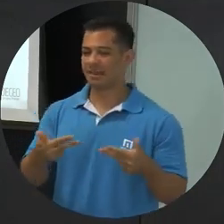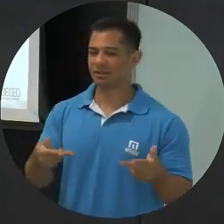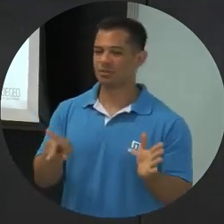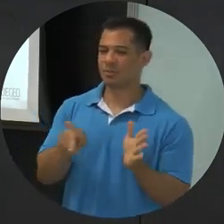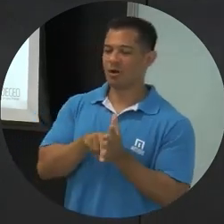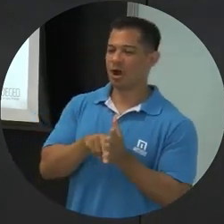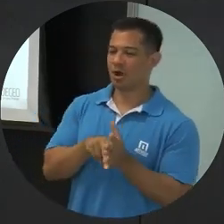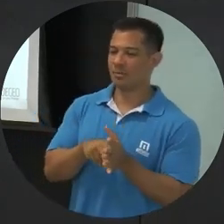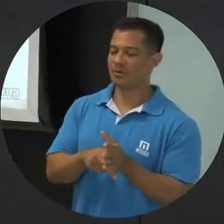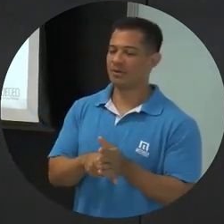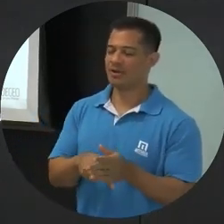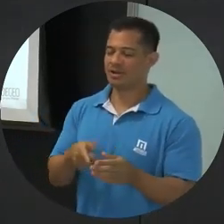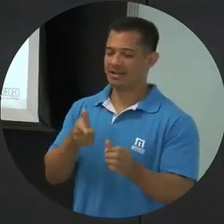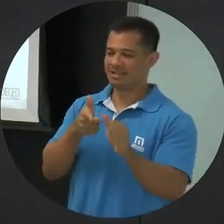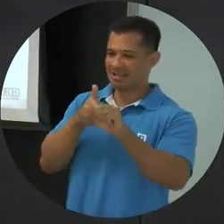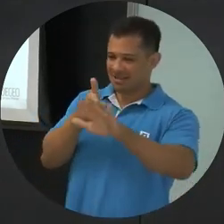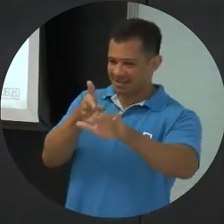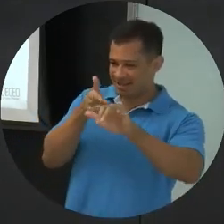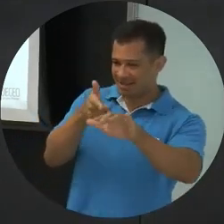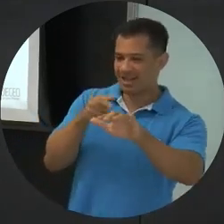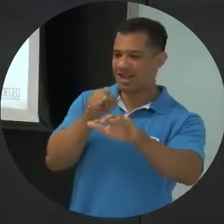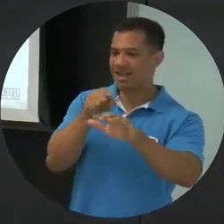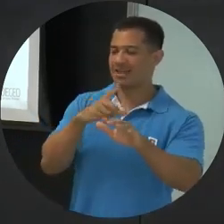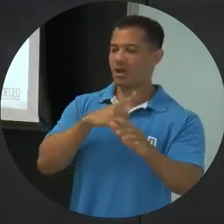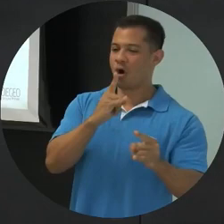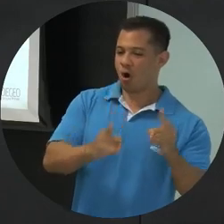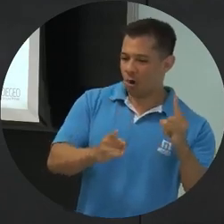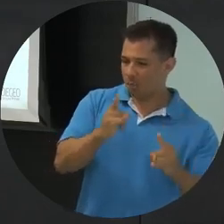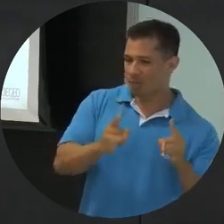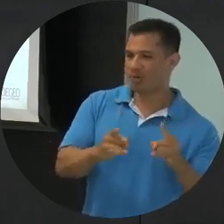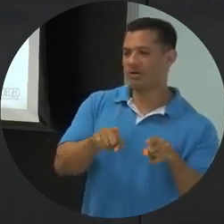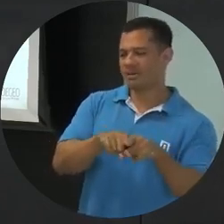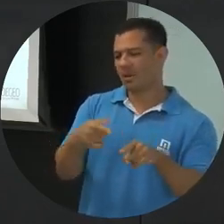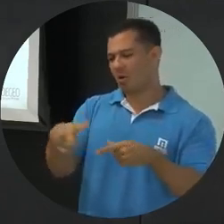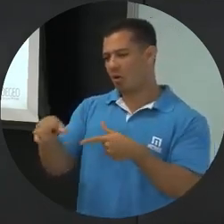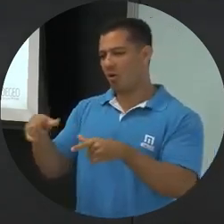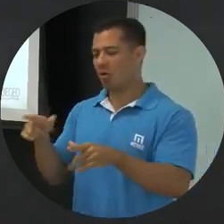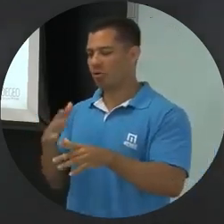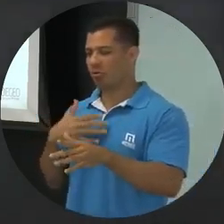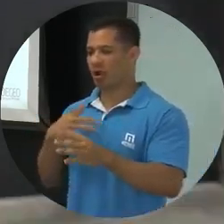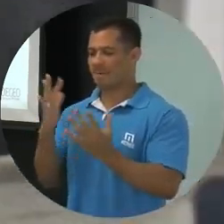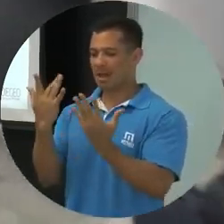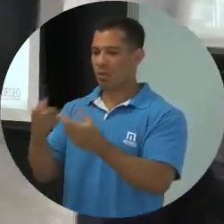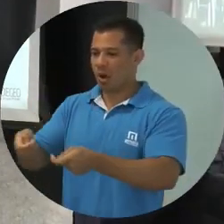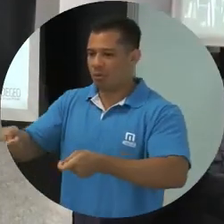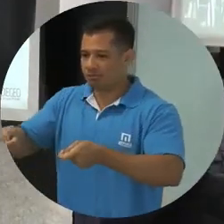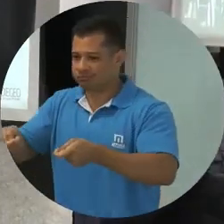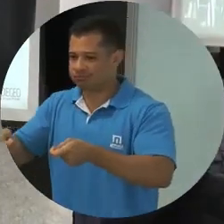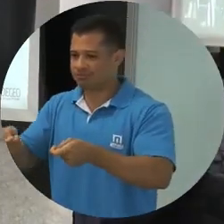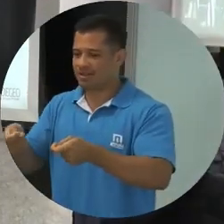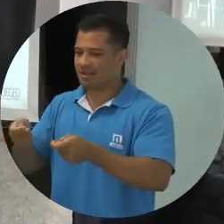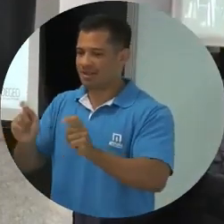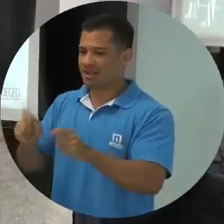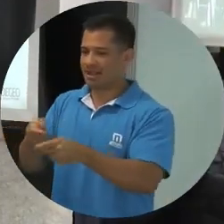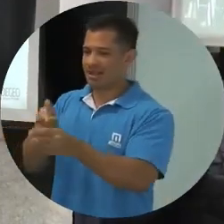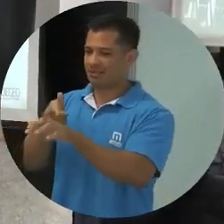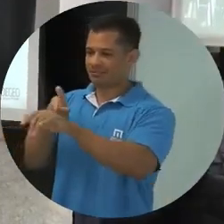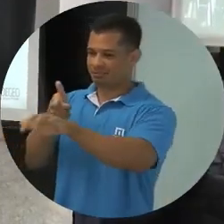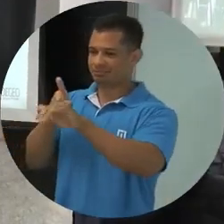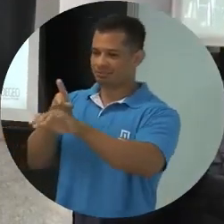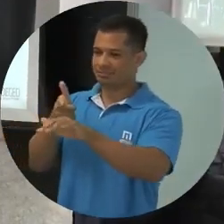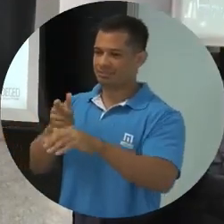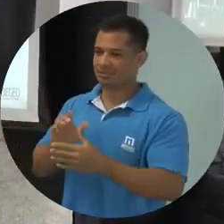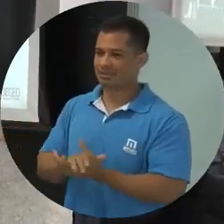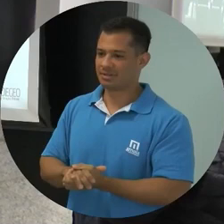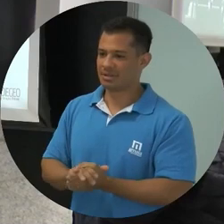robô e tem os equipamentos semi-automatizados. Depois disso, segura aqui. E depois de tudo,